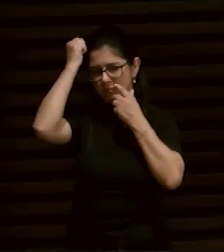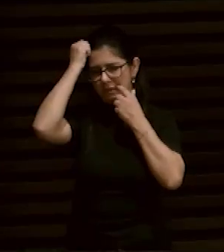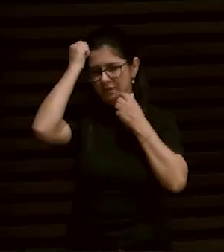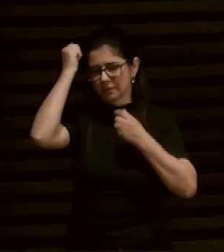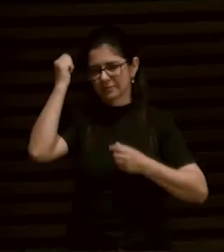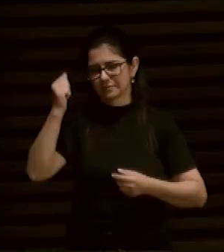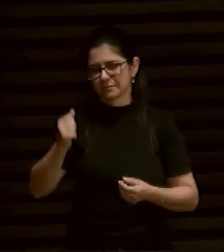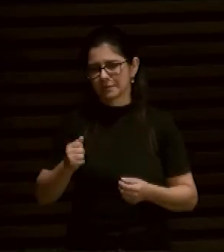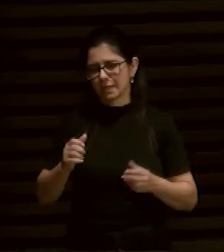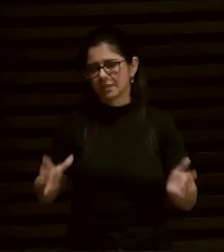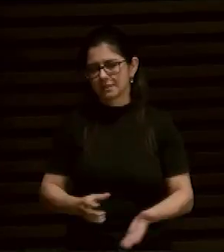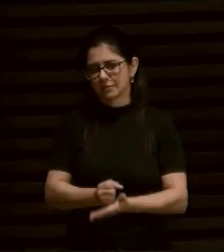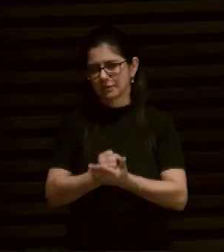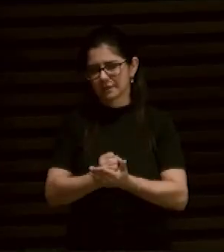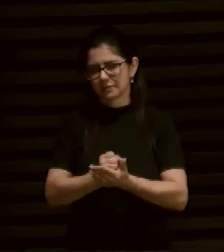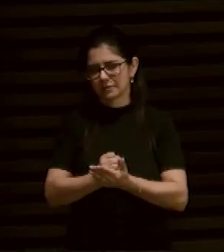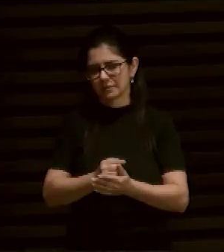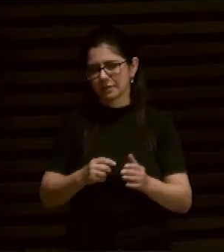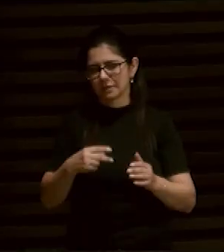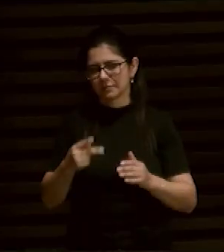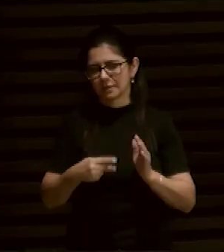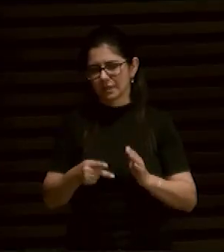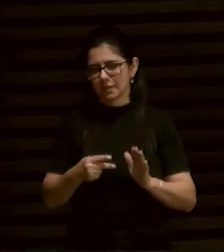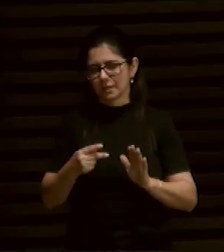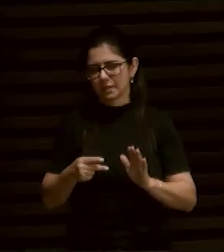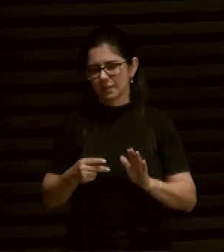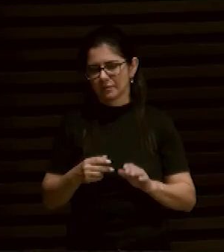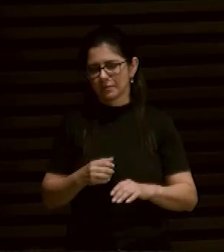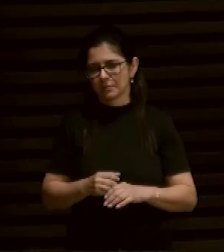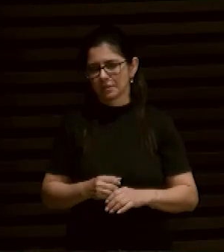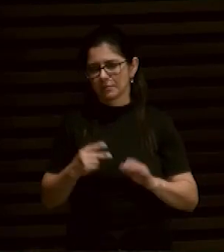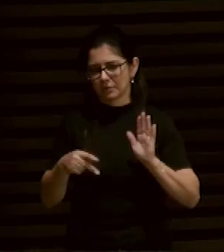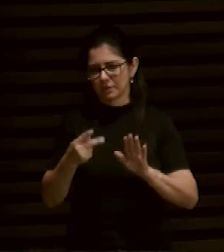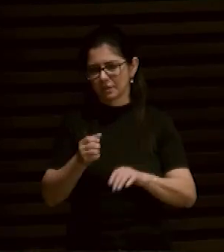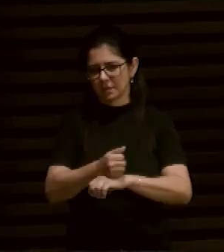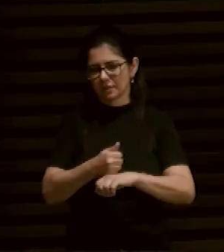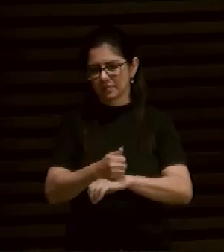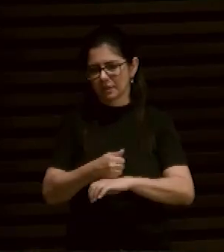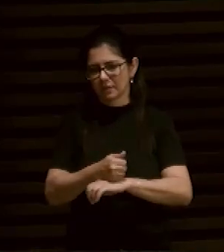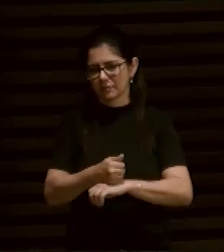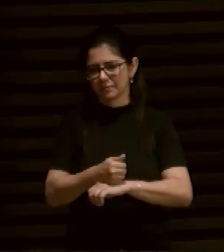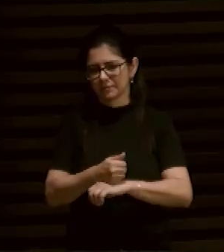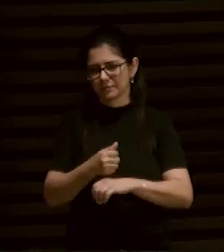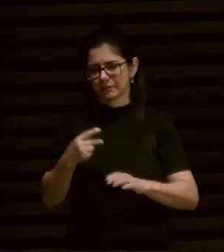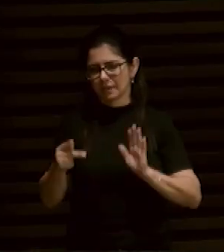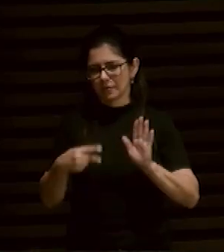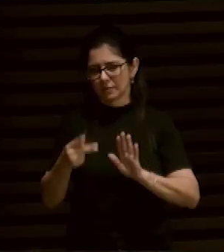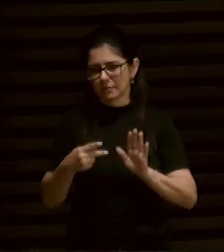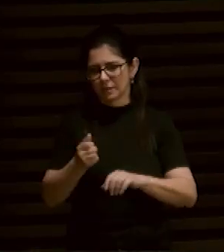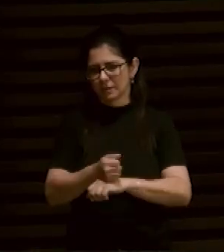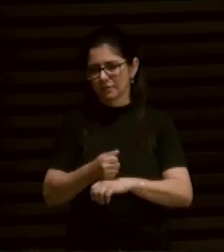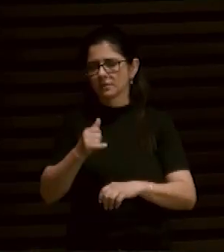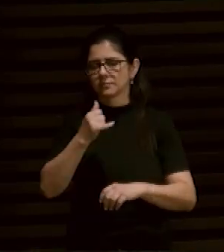salvação que foi prometida, Pai, em Abraão. A salvação que foi prometida, Pai, em Abraão, em Isaac,